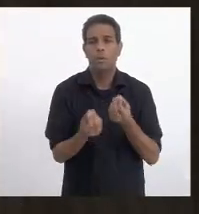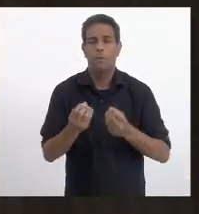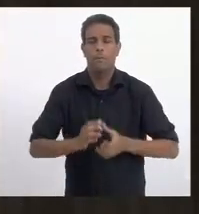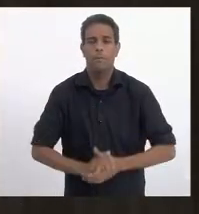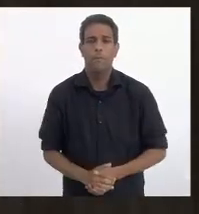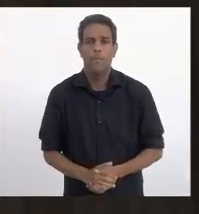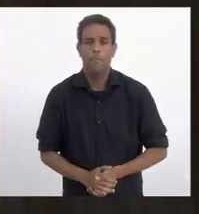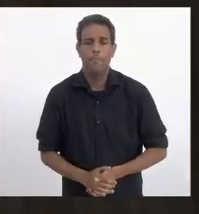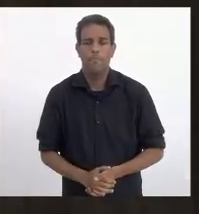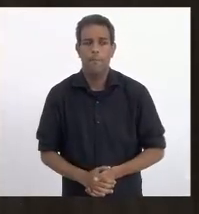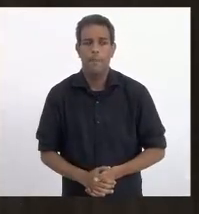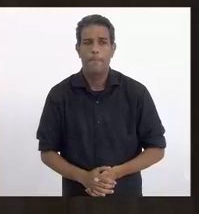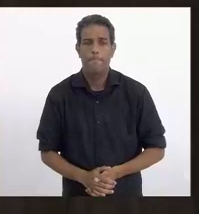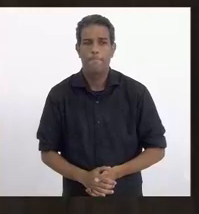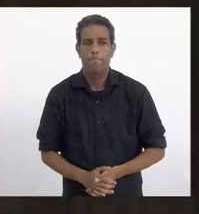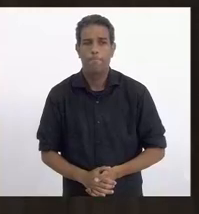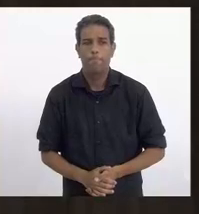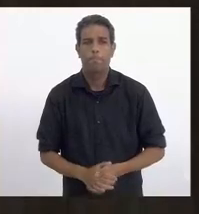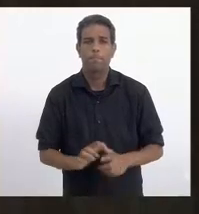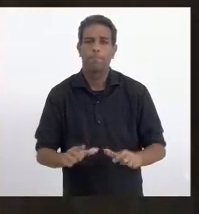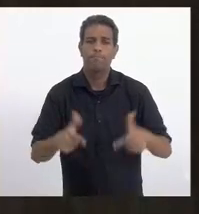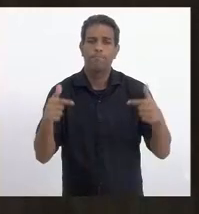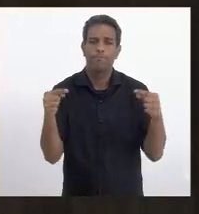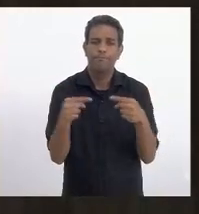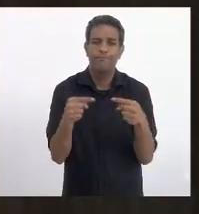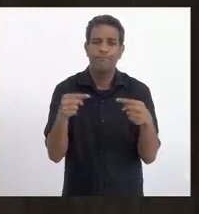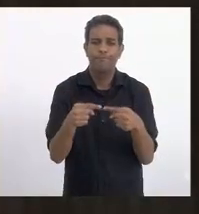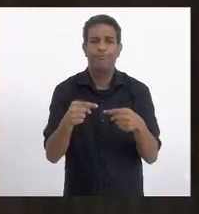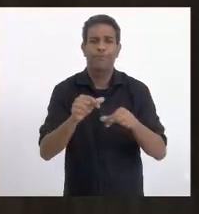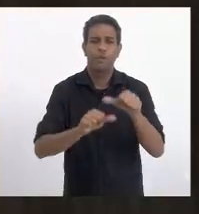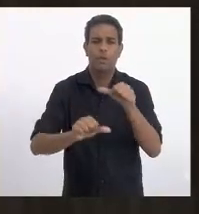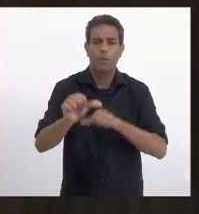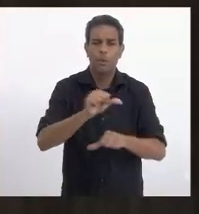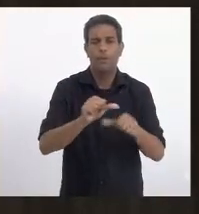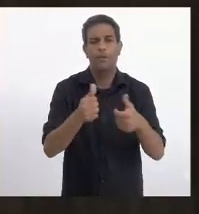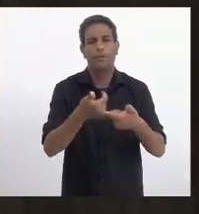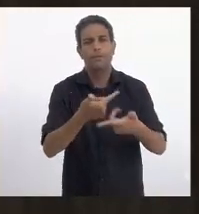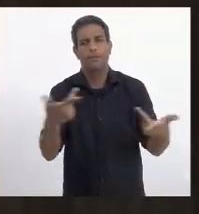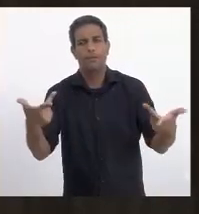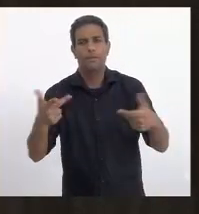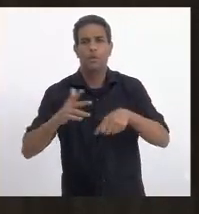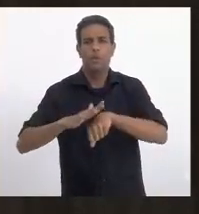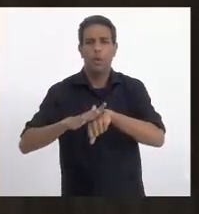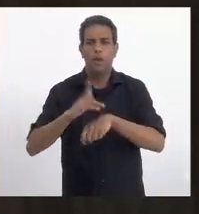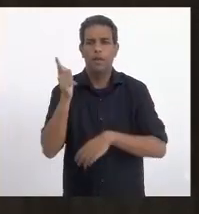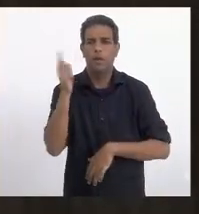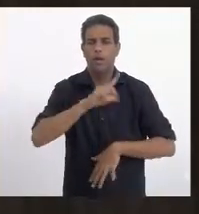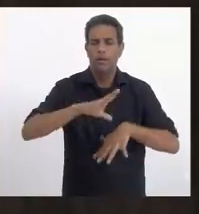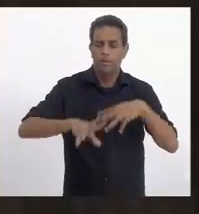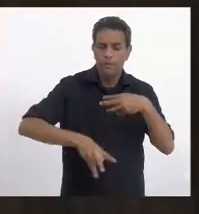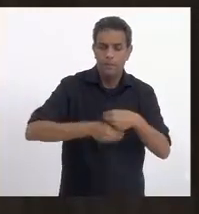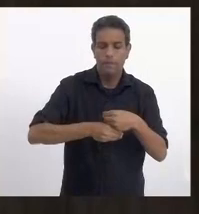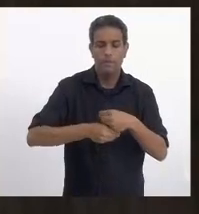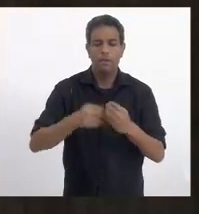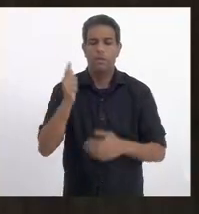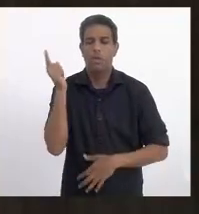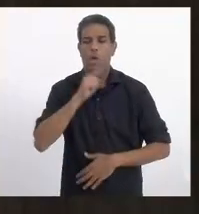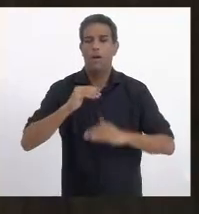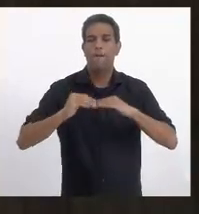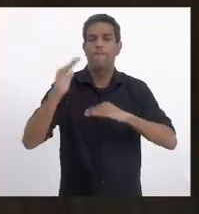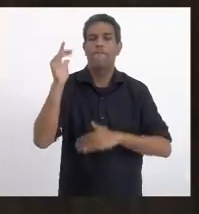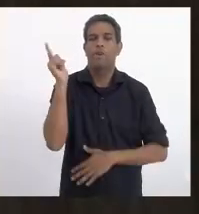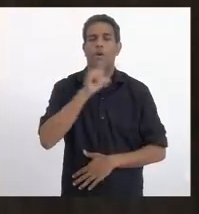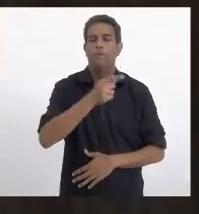INSS isenção do duplo teto para que reformado por invalidez ou Doença grave e tem um custo altíssimo